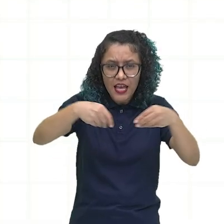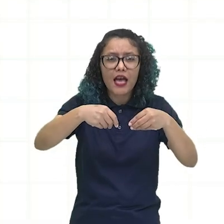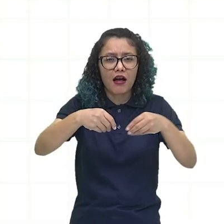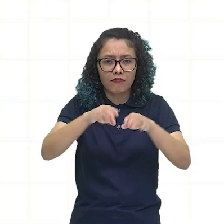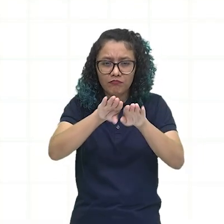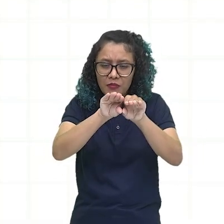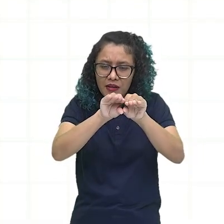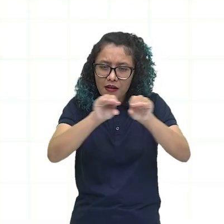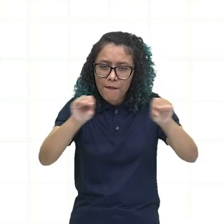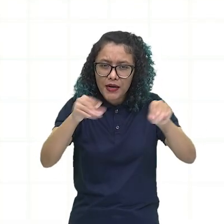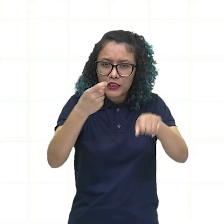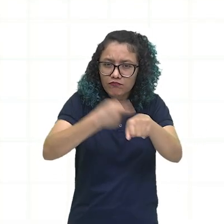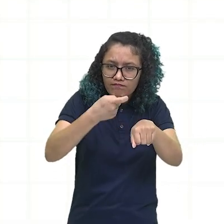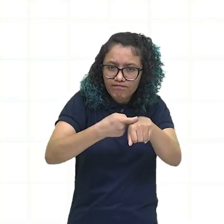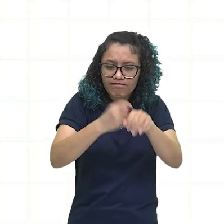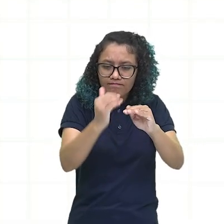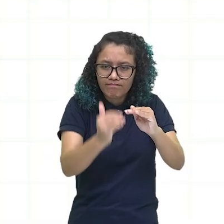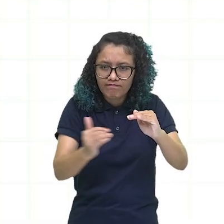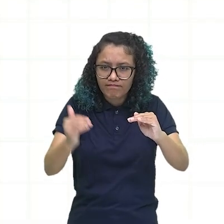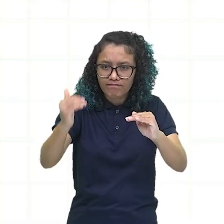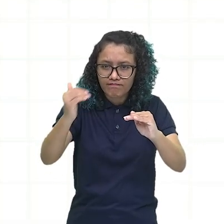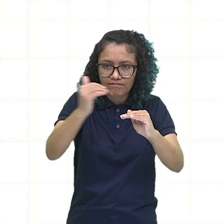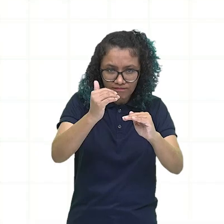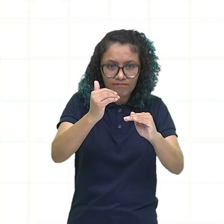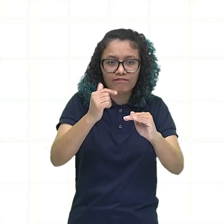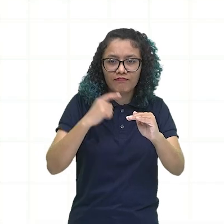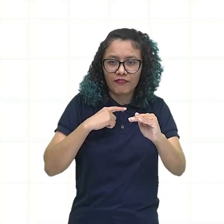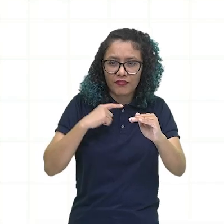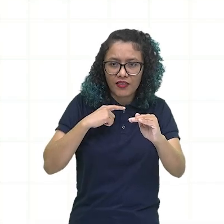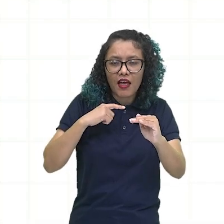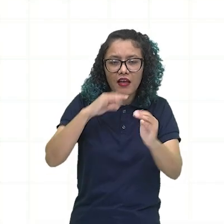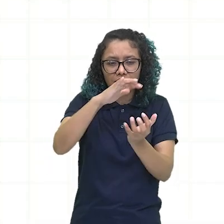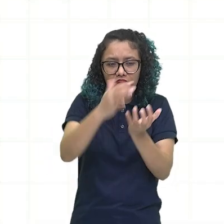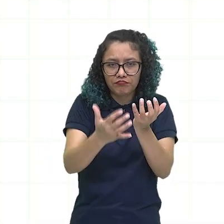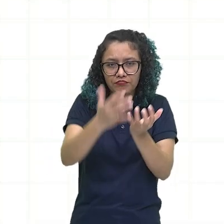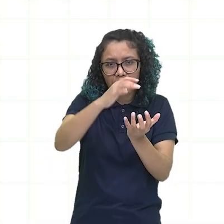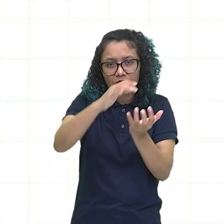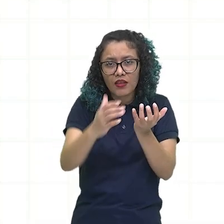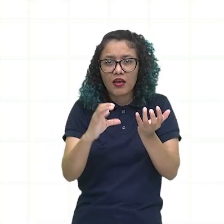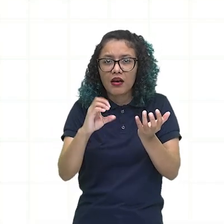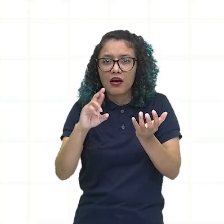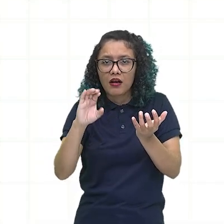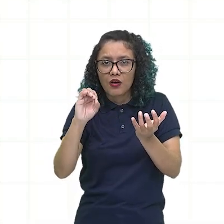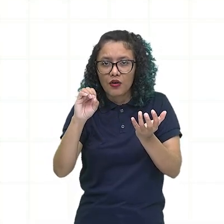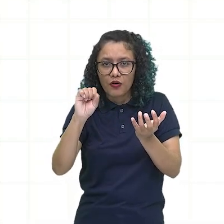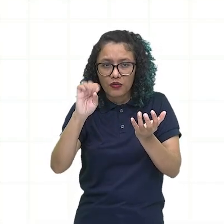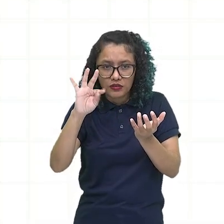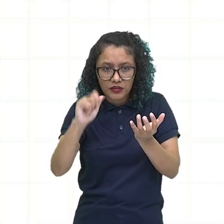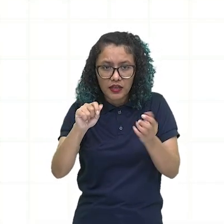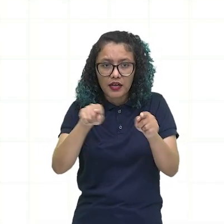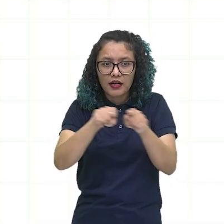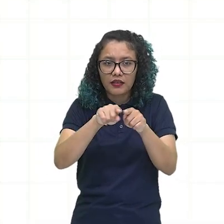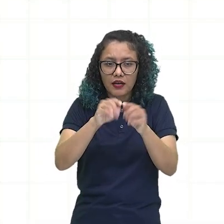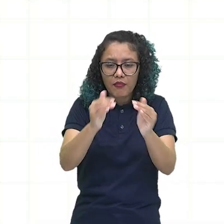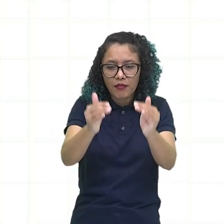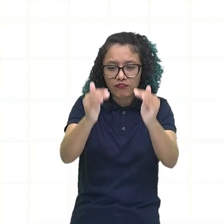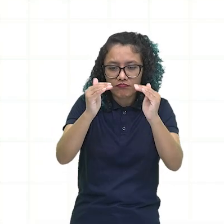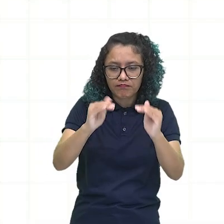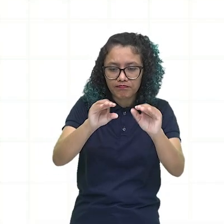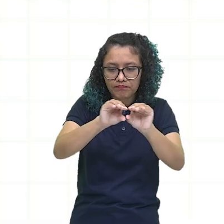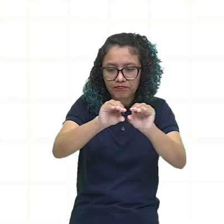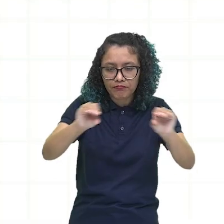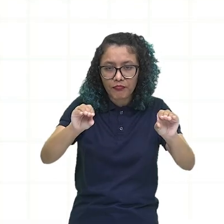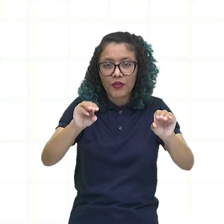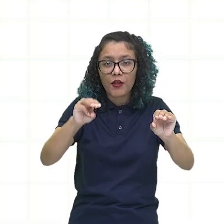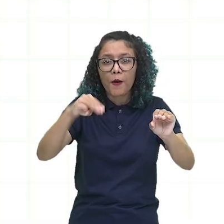superior, que inclui a crosta terrestre e a porção superior do manto. No manto ele está